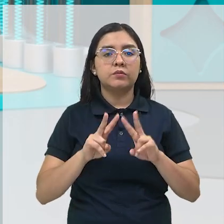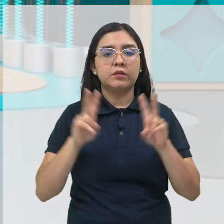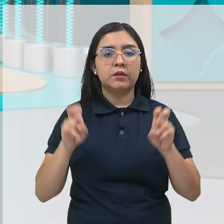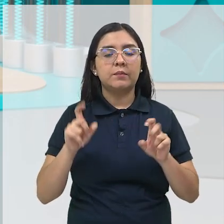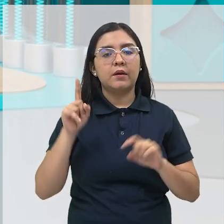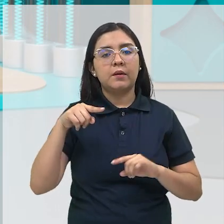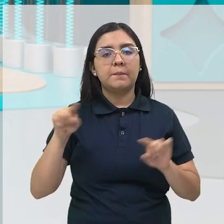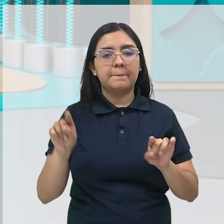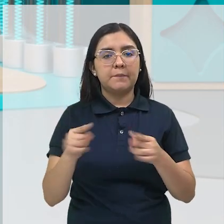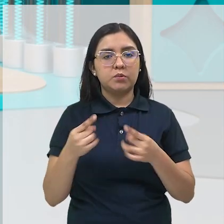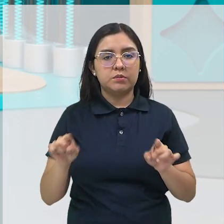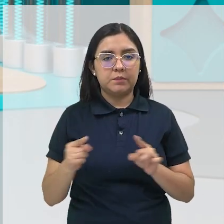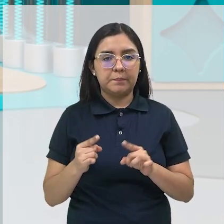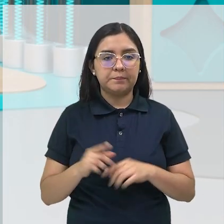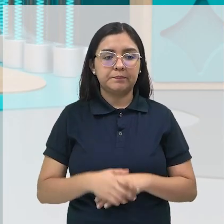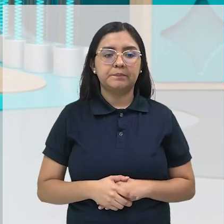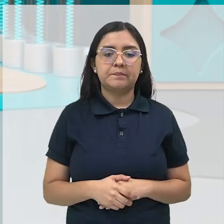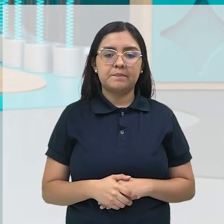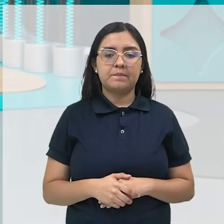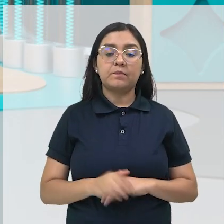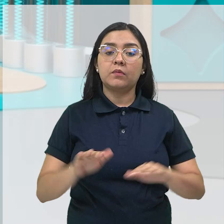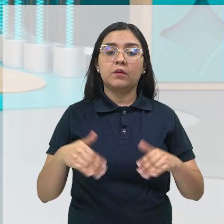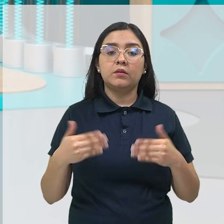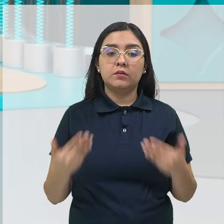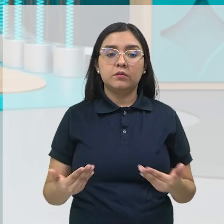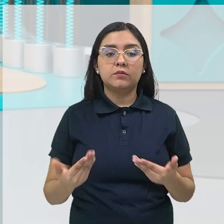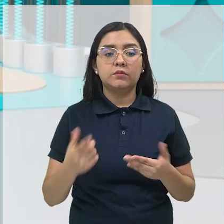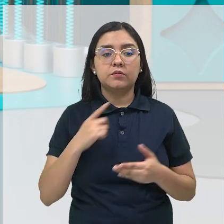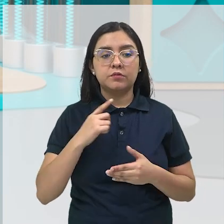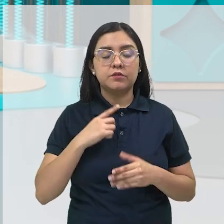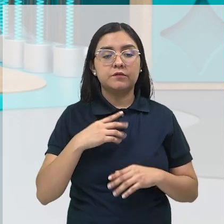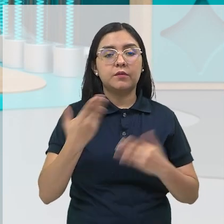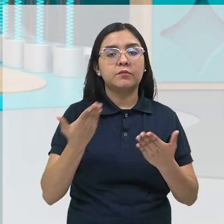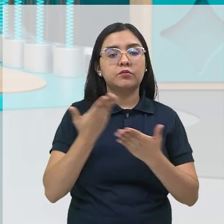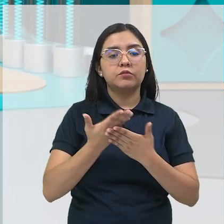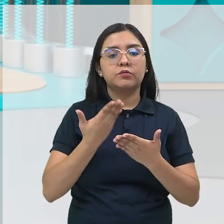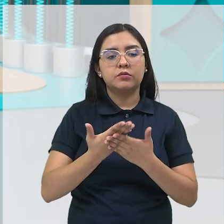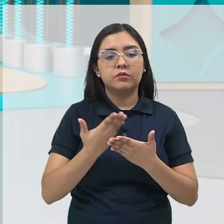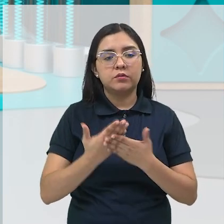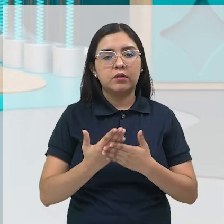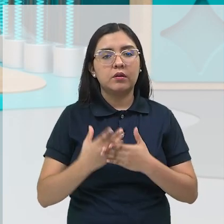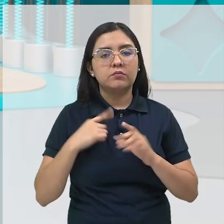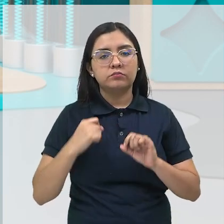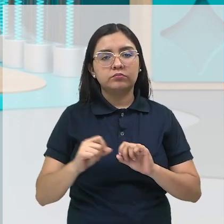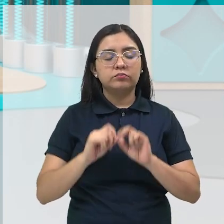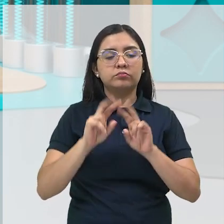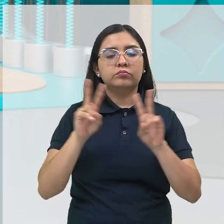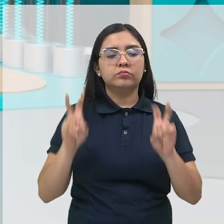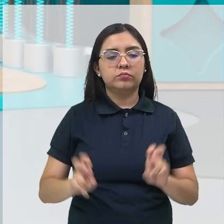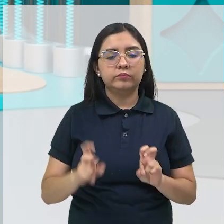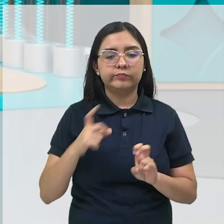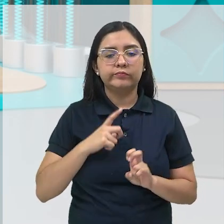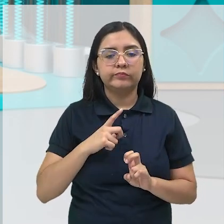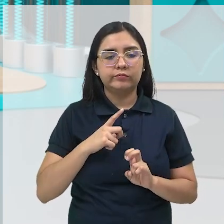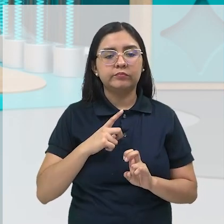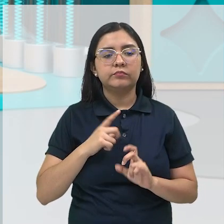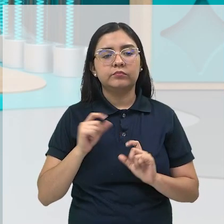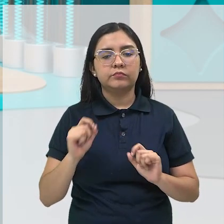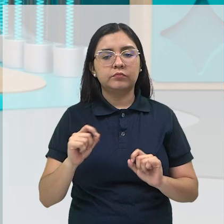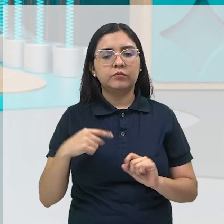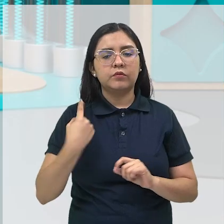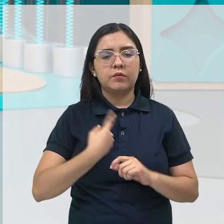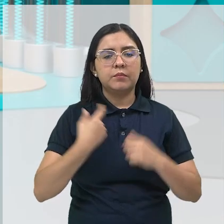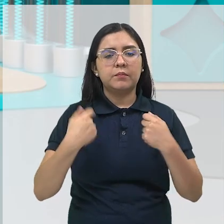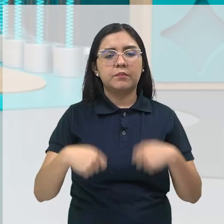música. Então, vamos ver um recorte. Afinal, esse é um assunto que a gente teria